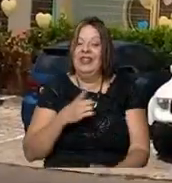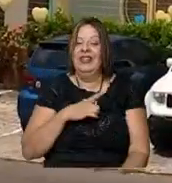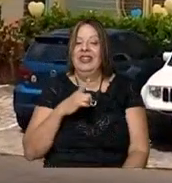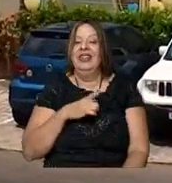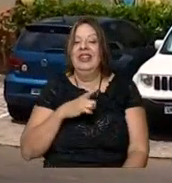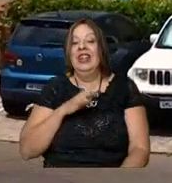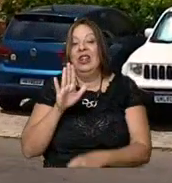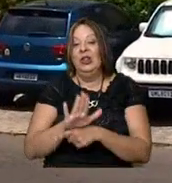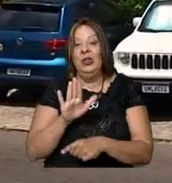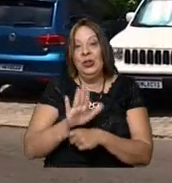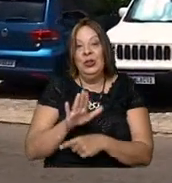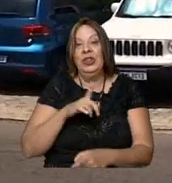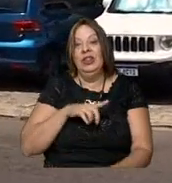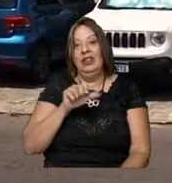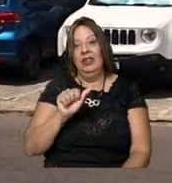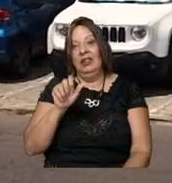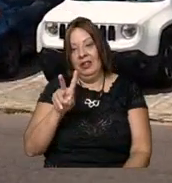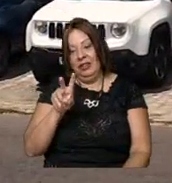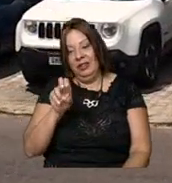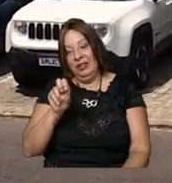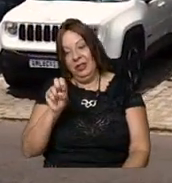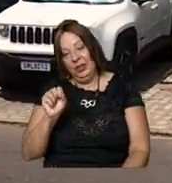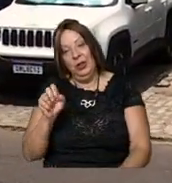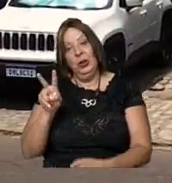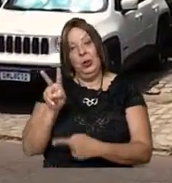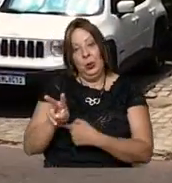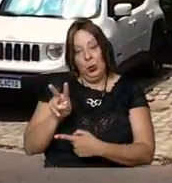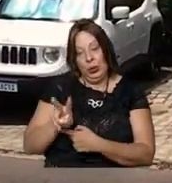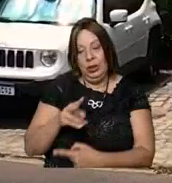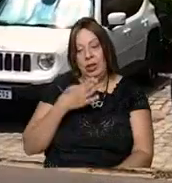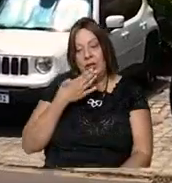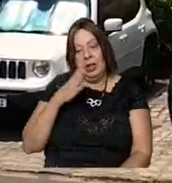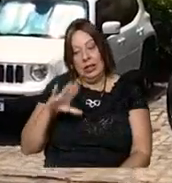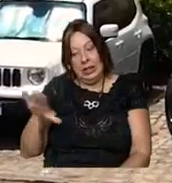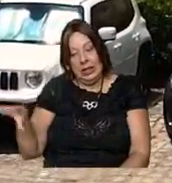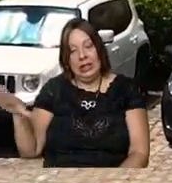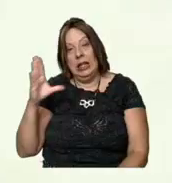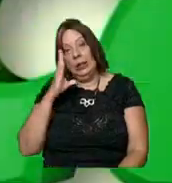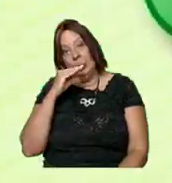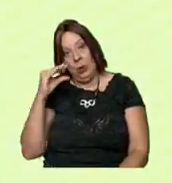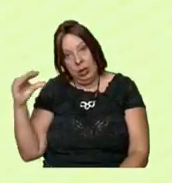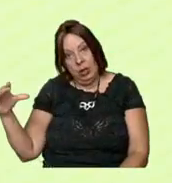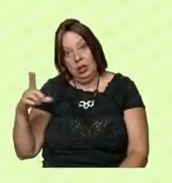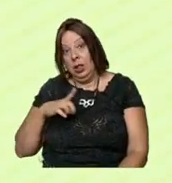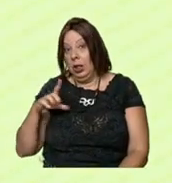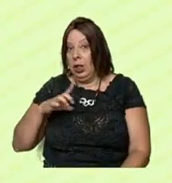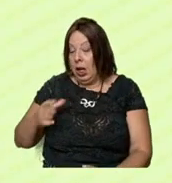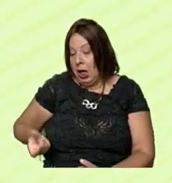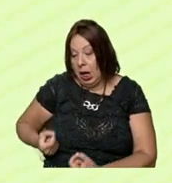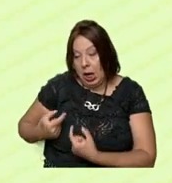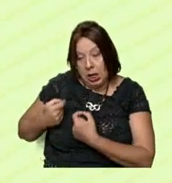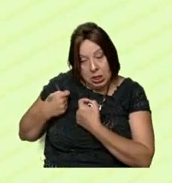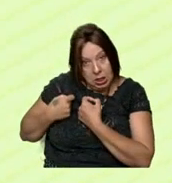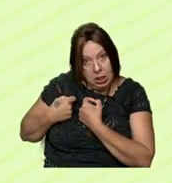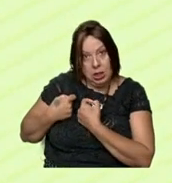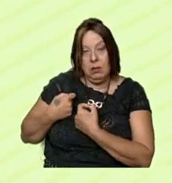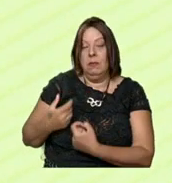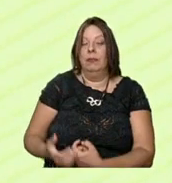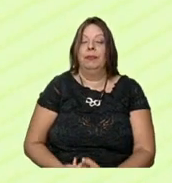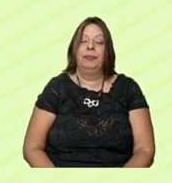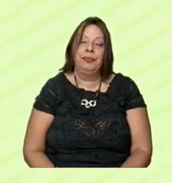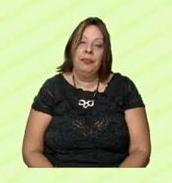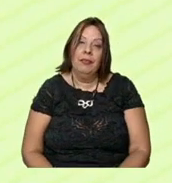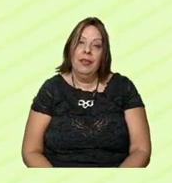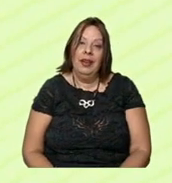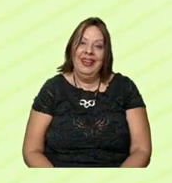ainda, ajude a Vozos, que cuida das criancinhas e adolescentes com câncer. Caju Cap, ajudando a salvar